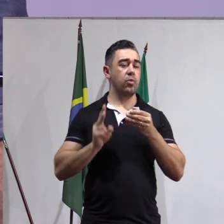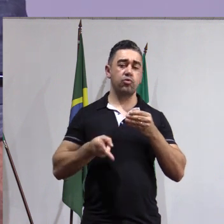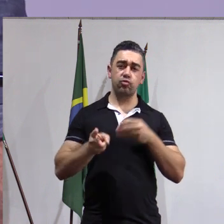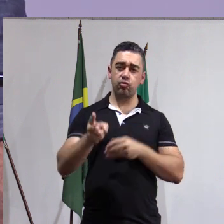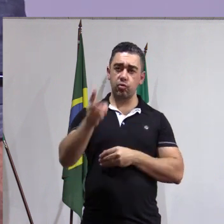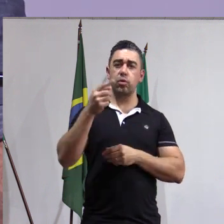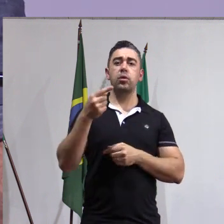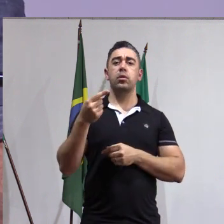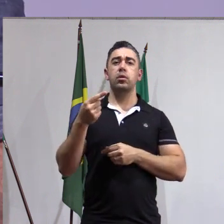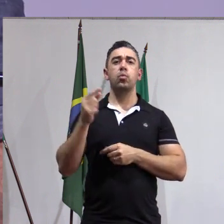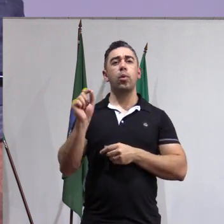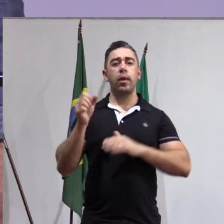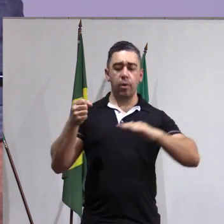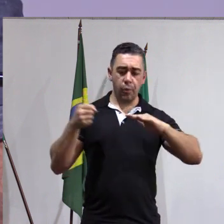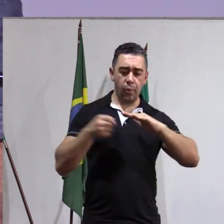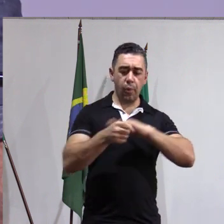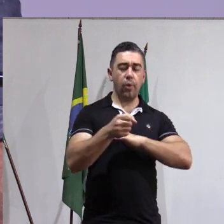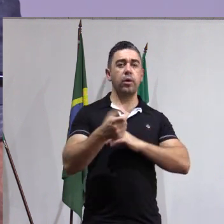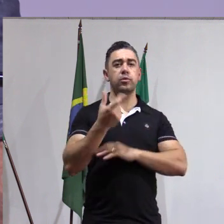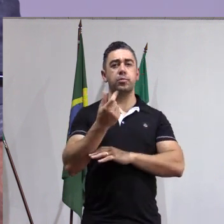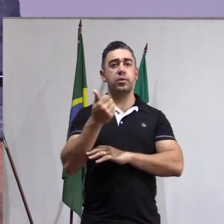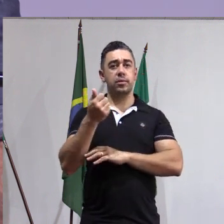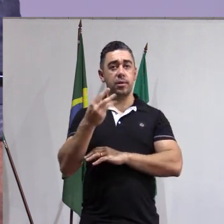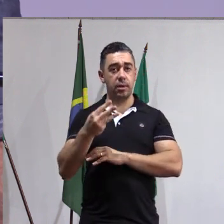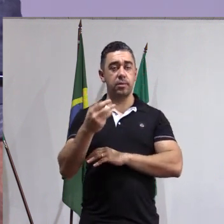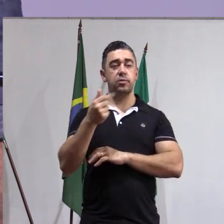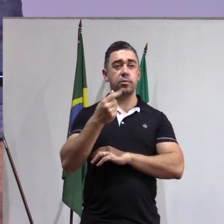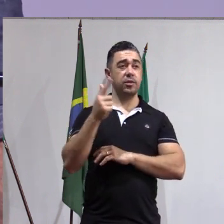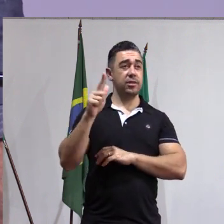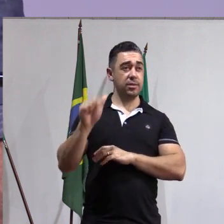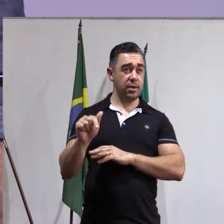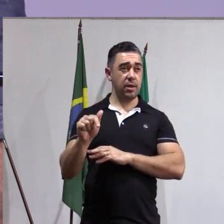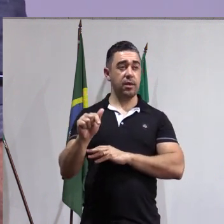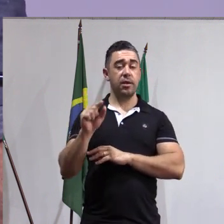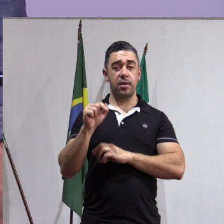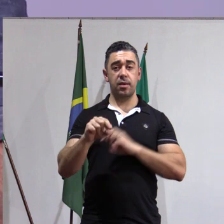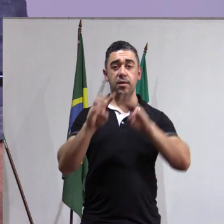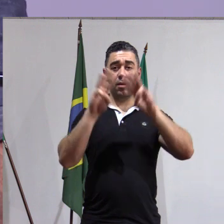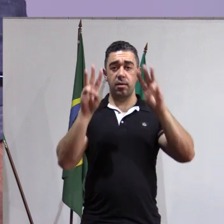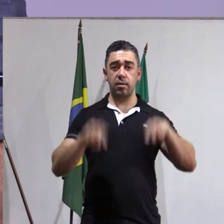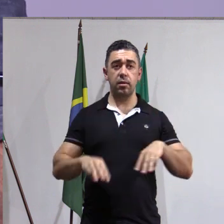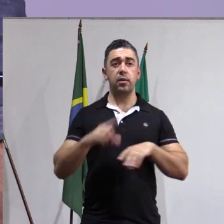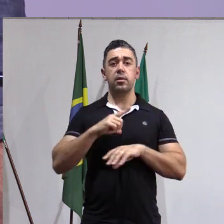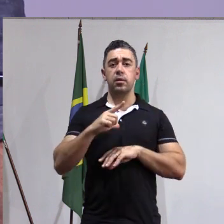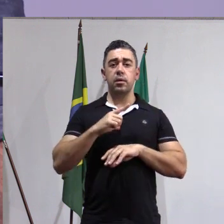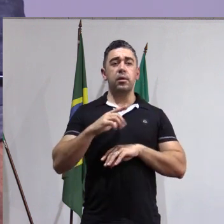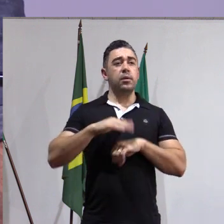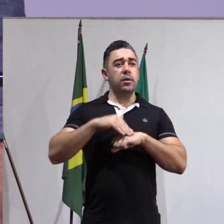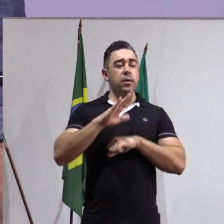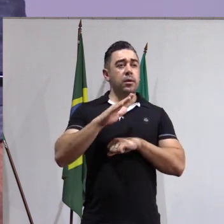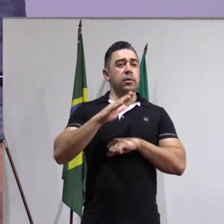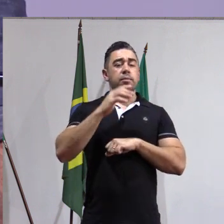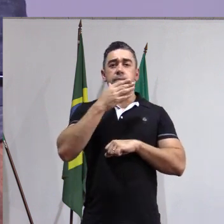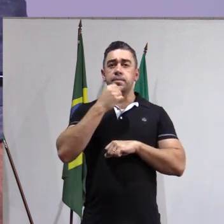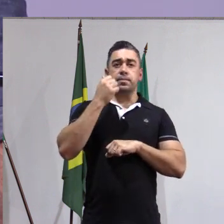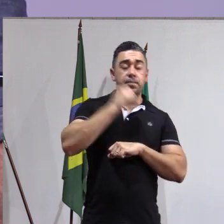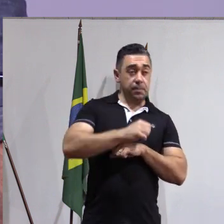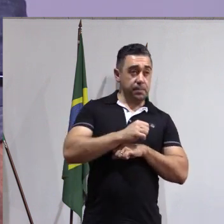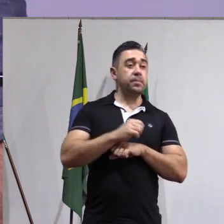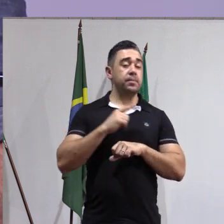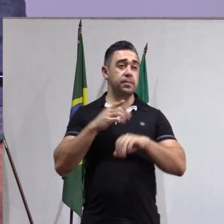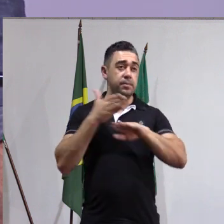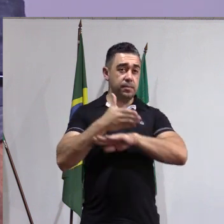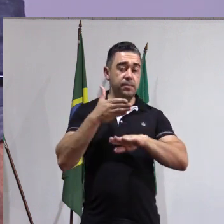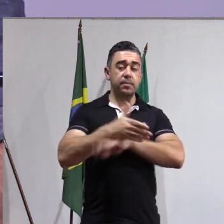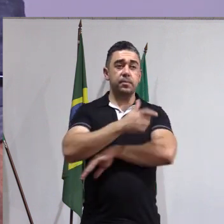de políticas de cotas. Entre 2013 e 2017, na UFPR, o percentual de alunas e alunos que foram aprovados